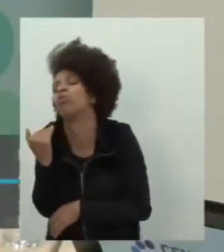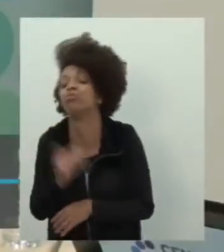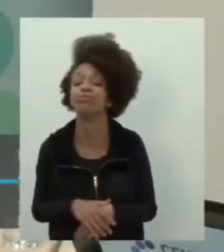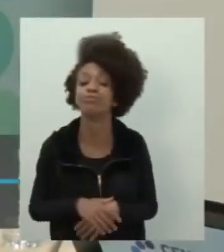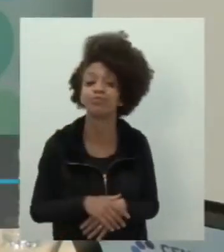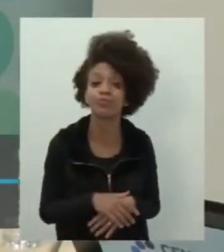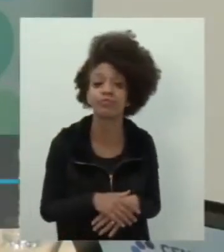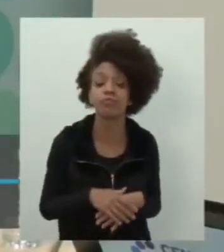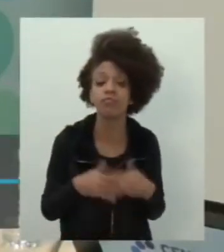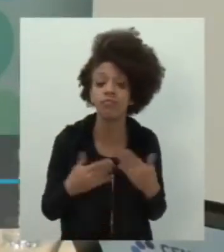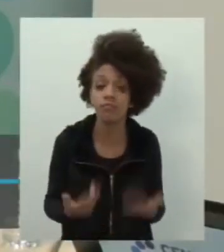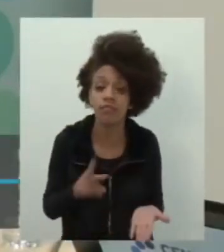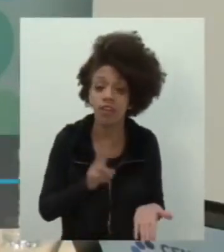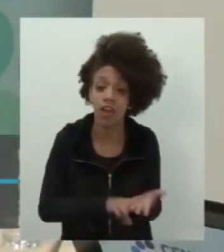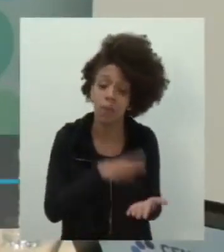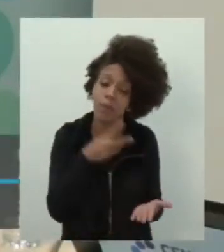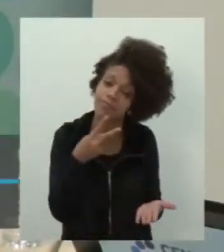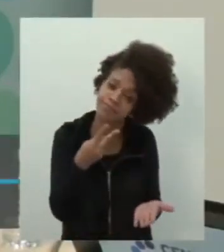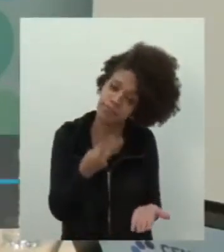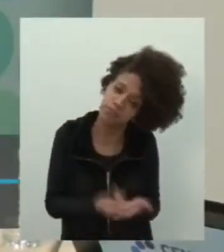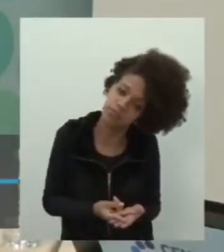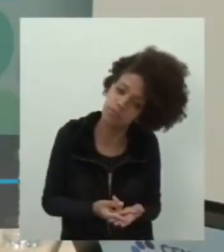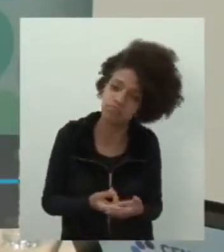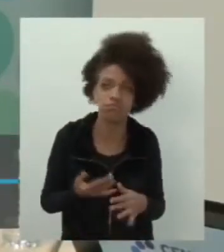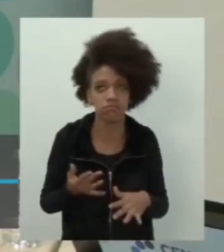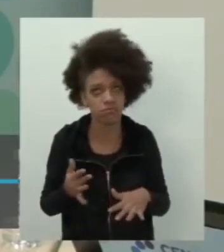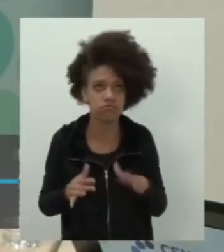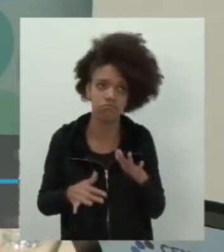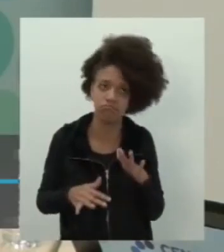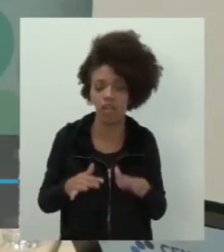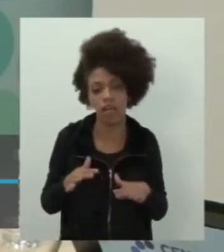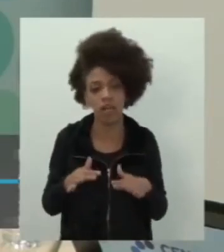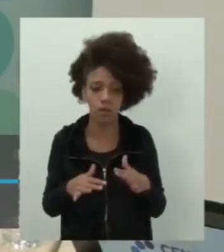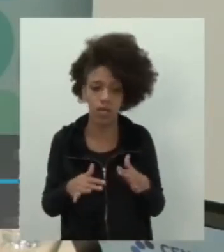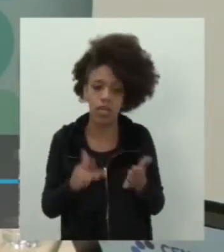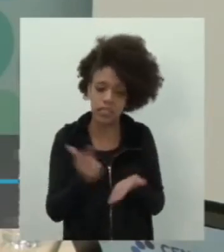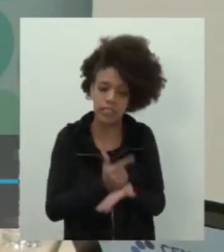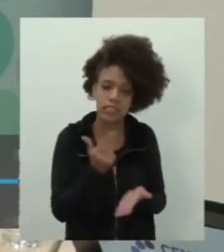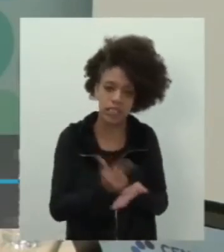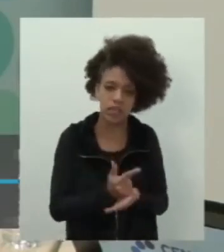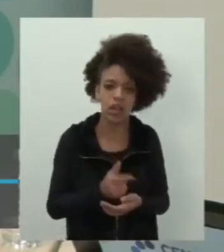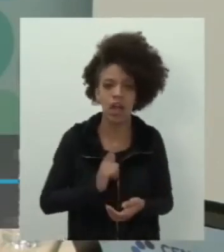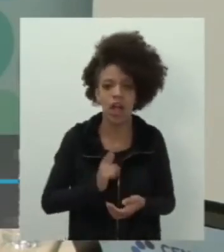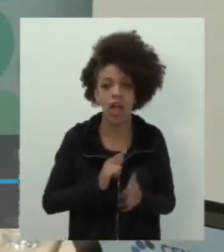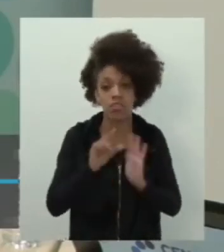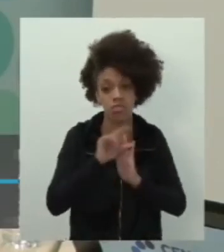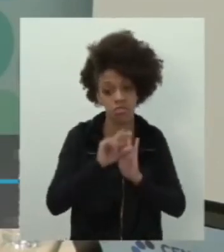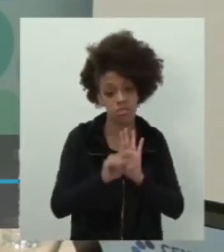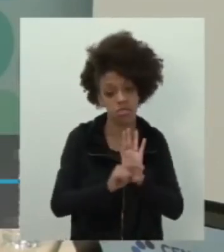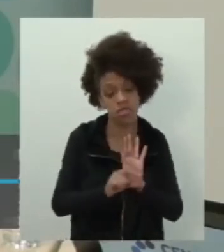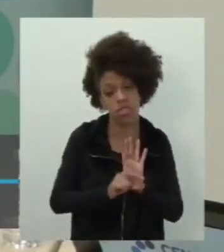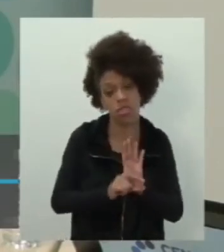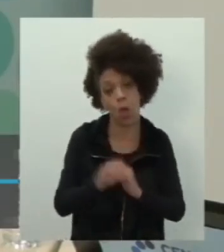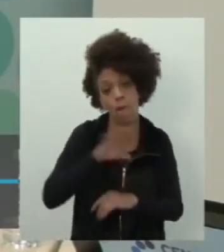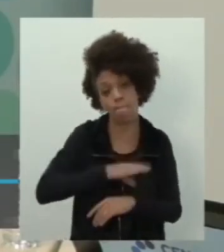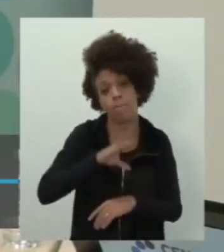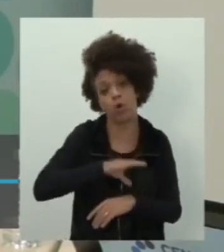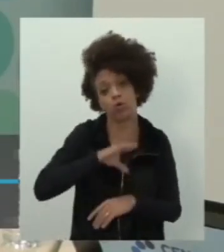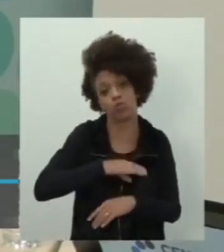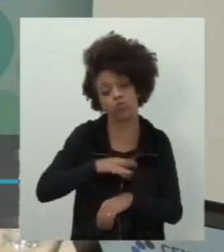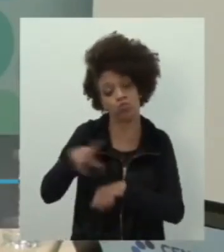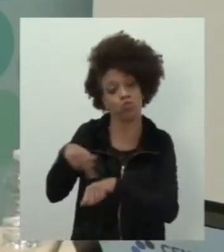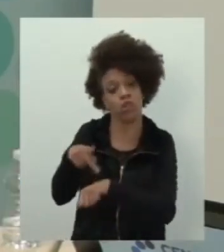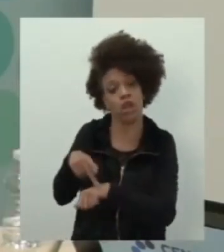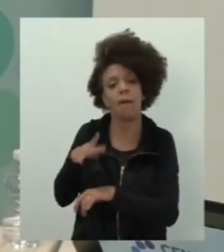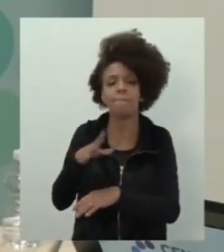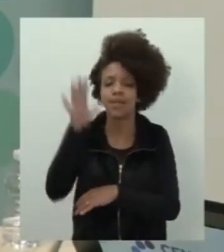uma tradução, é uma tradução não tão literal, né? Tem trechos ainda do galego-português, mas essa aí dá